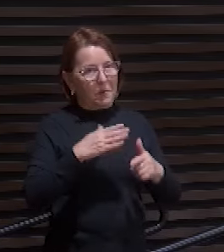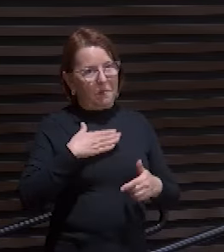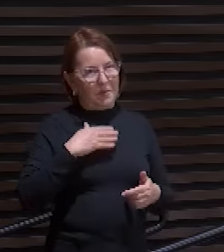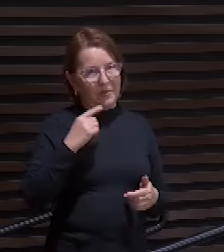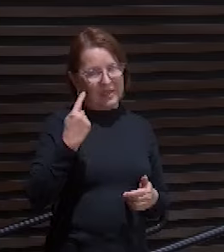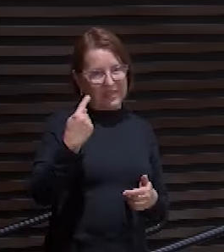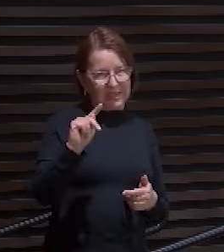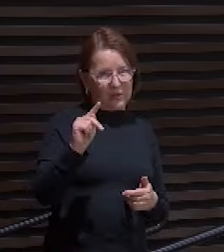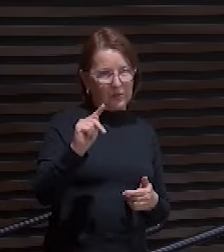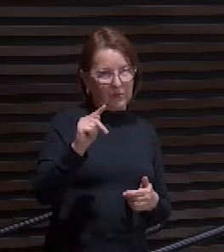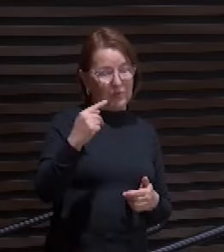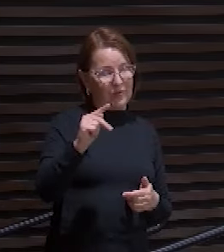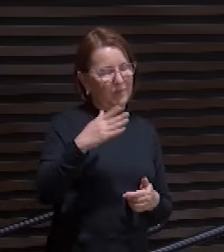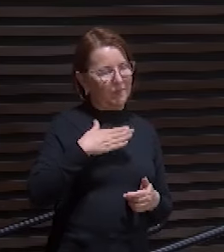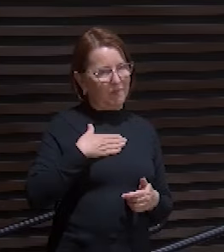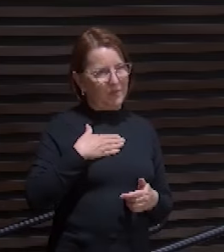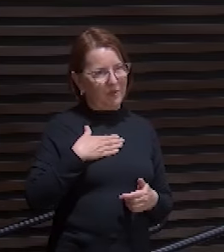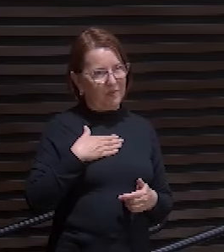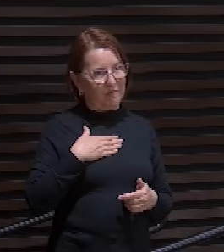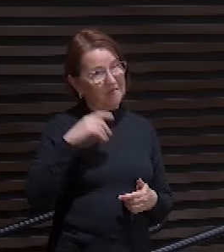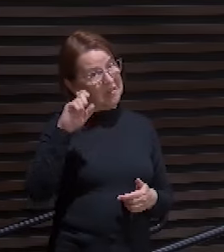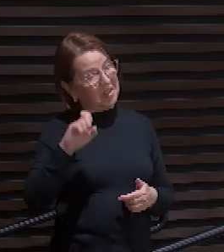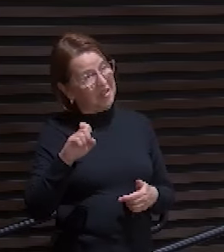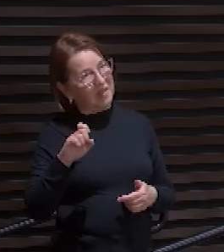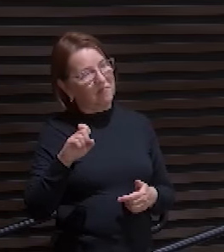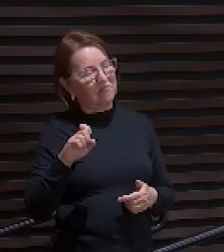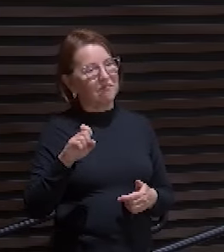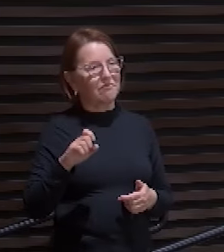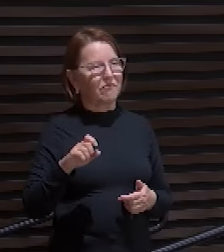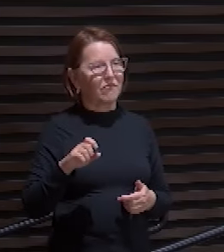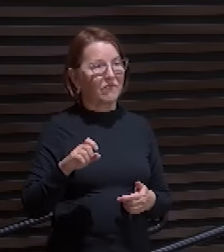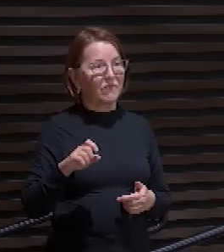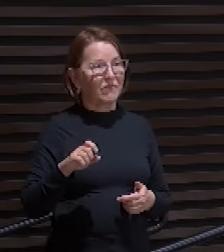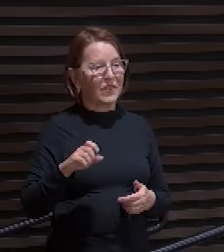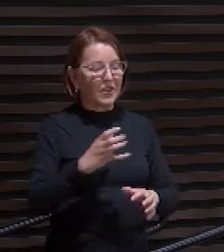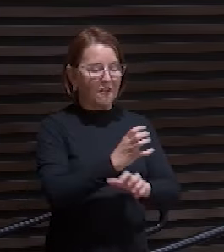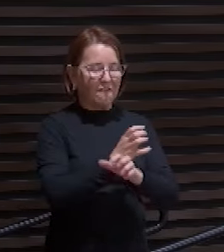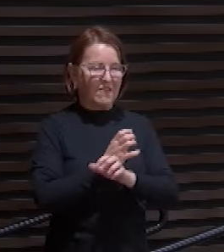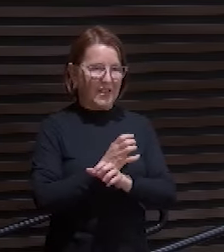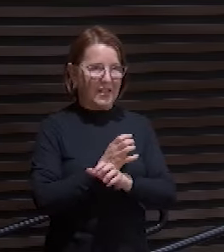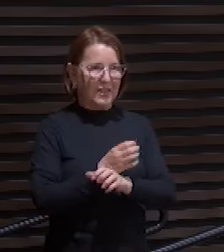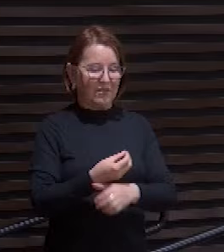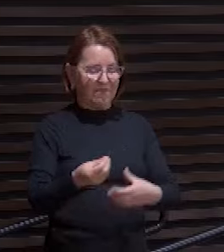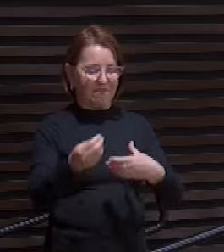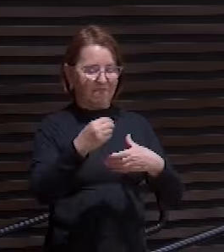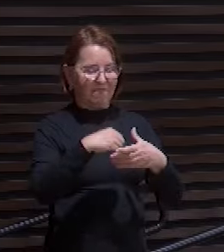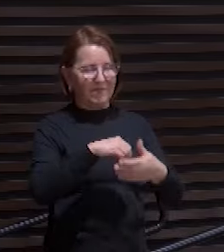seu, ou seu e meu, era ou é o vazio que está no coração.